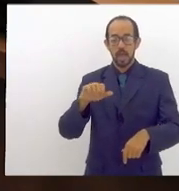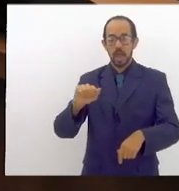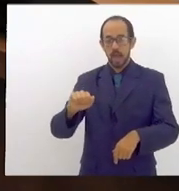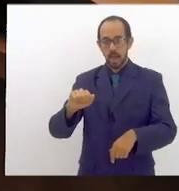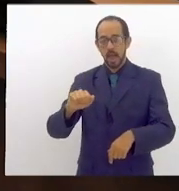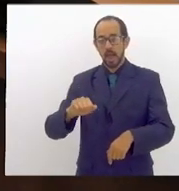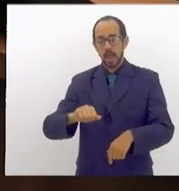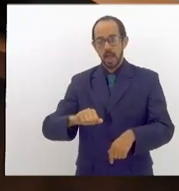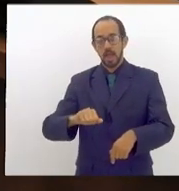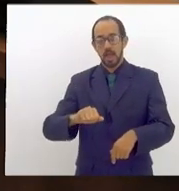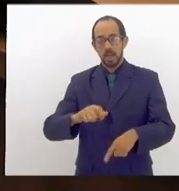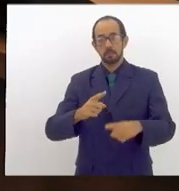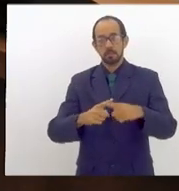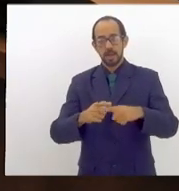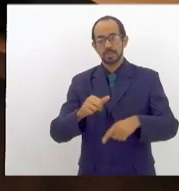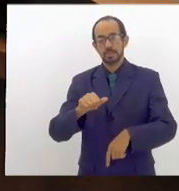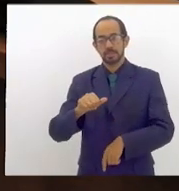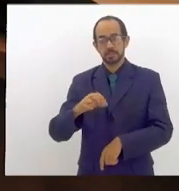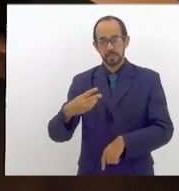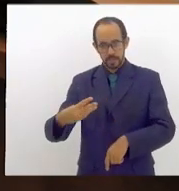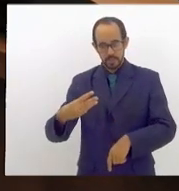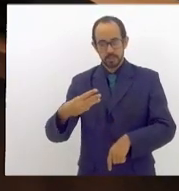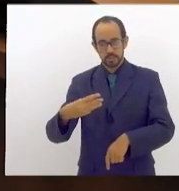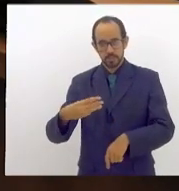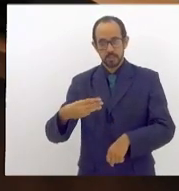diante concomitantemente